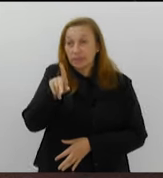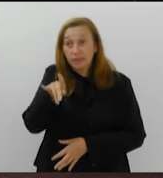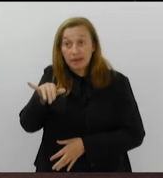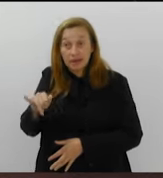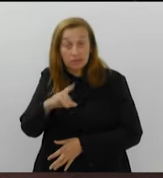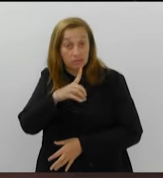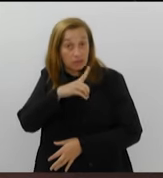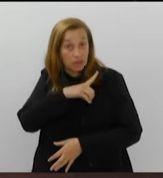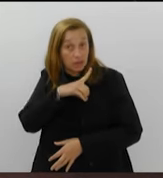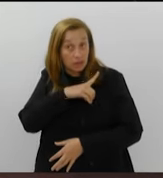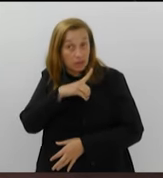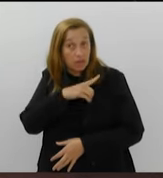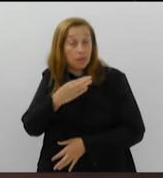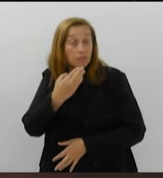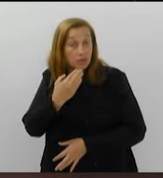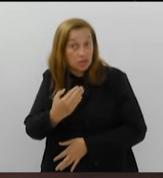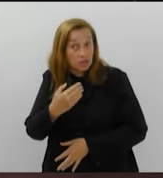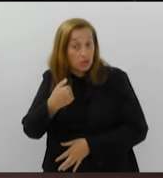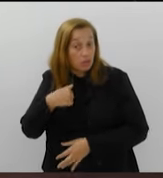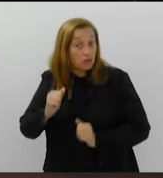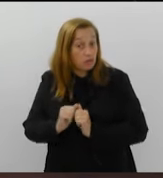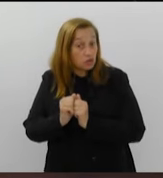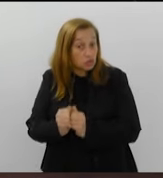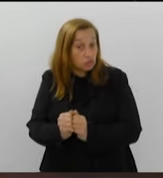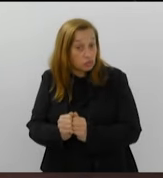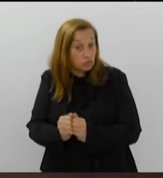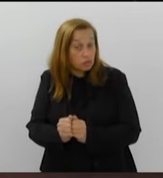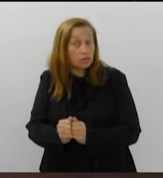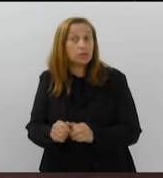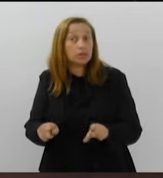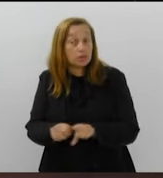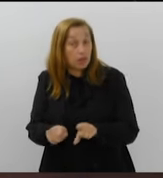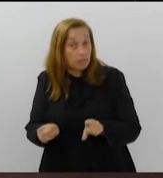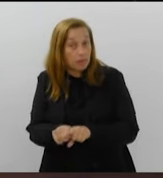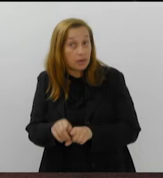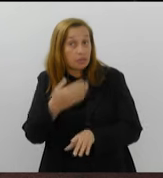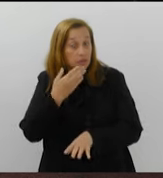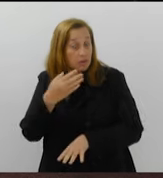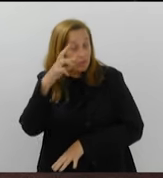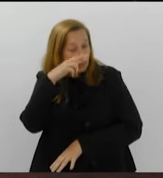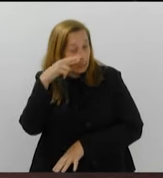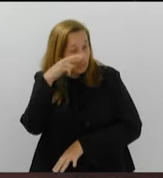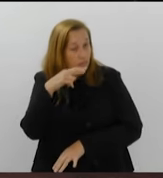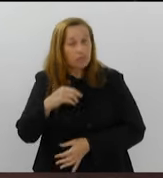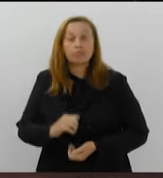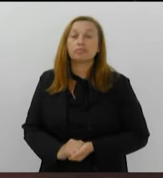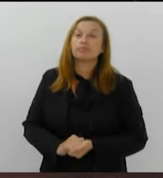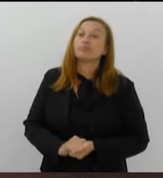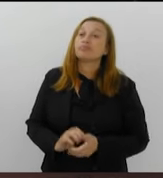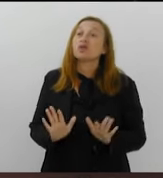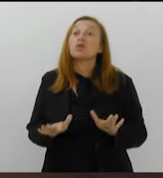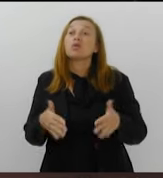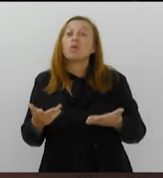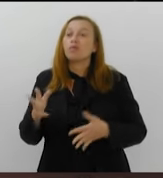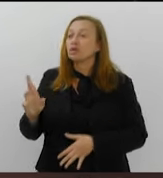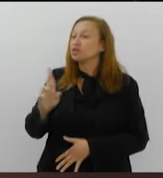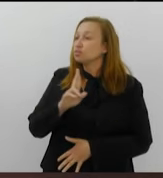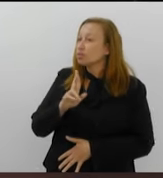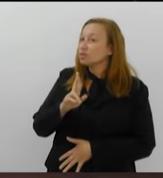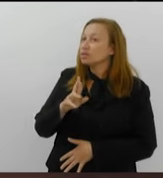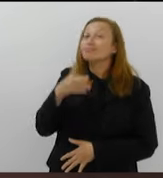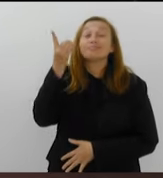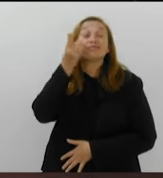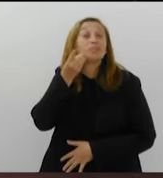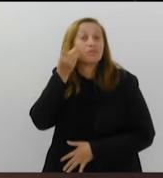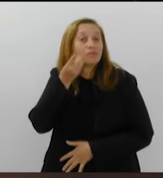Delegados, solicitei, eu estava presente, solicitamos também essa fiscalização. E qual foi a resposta,